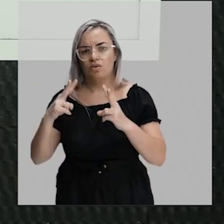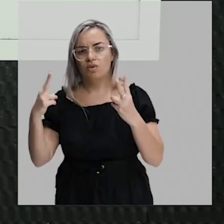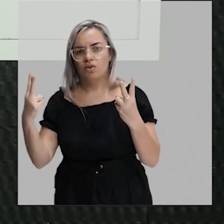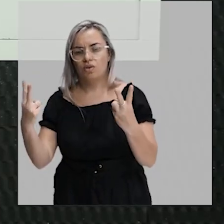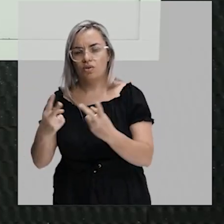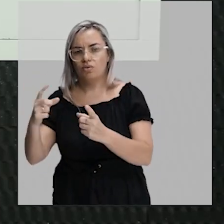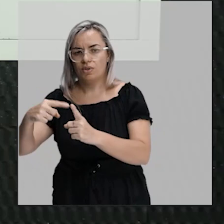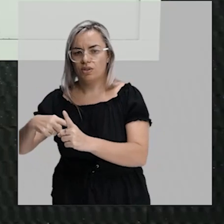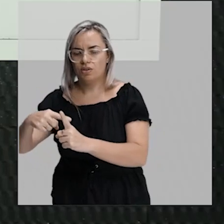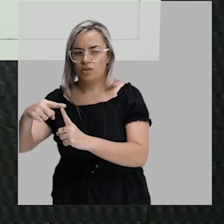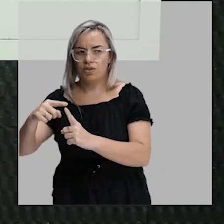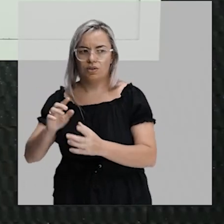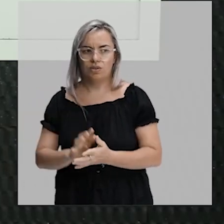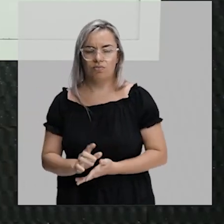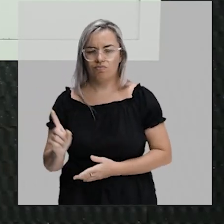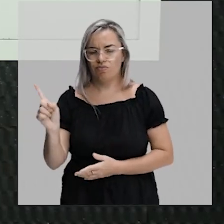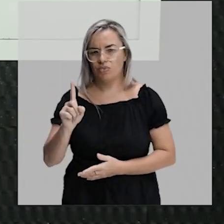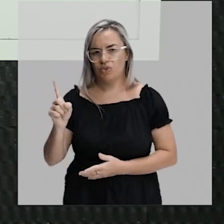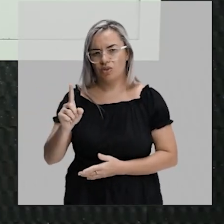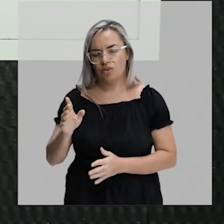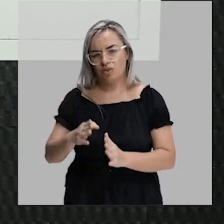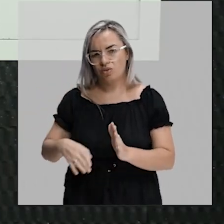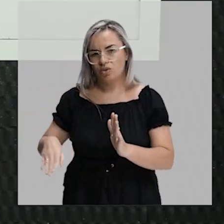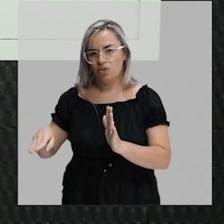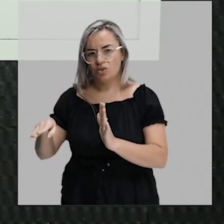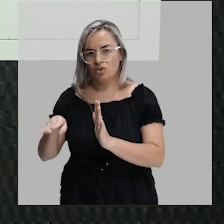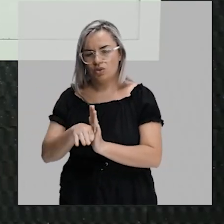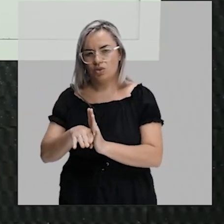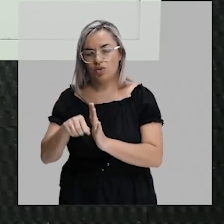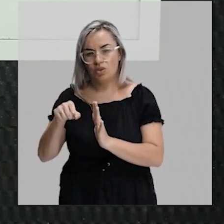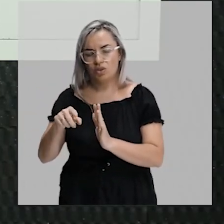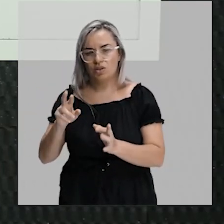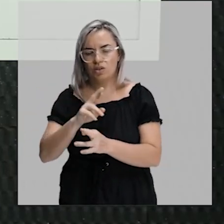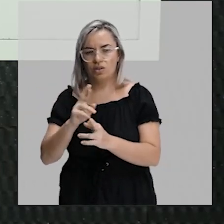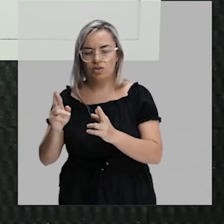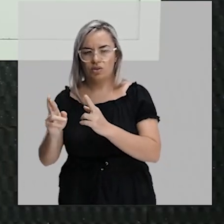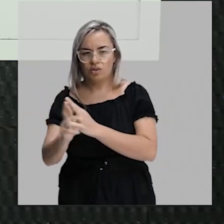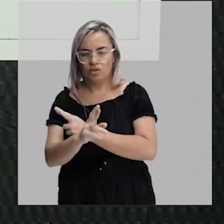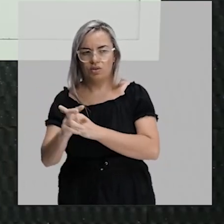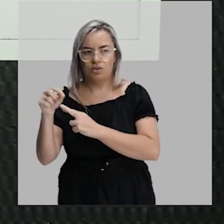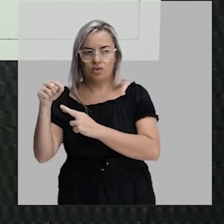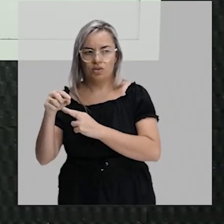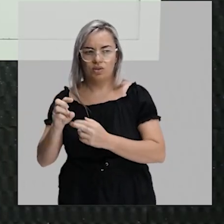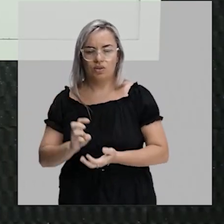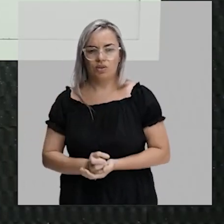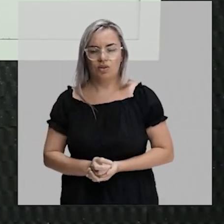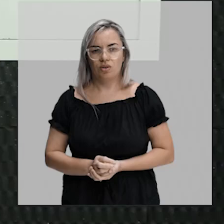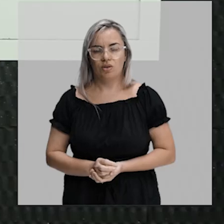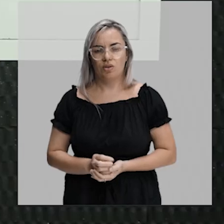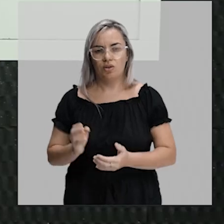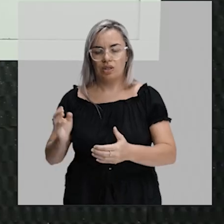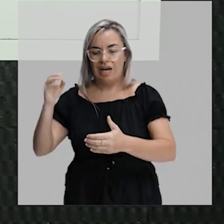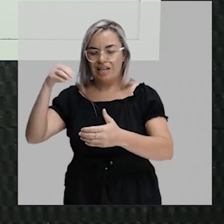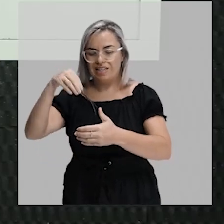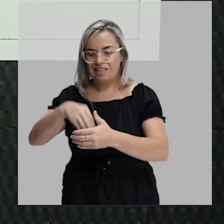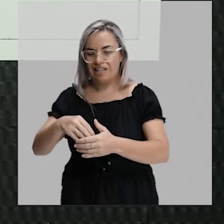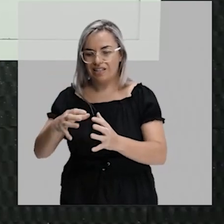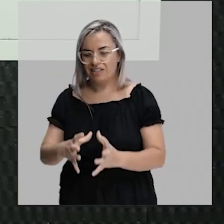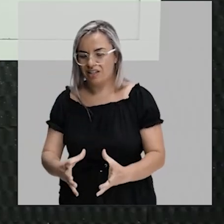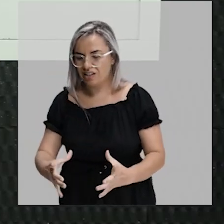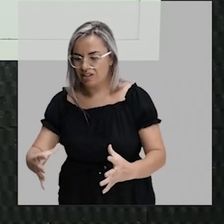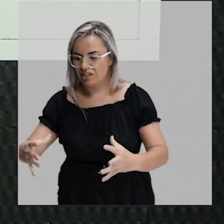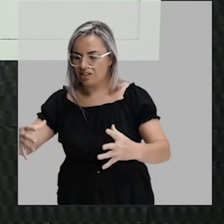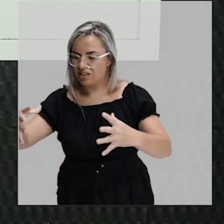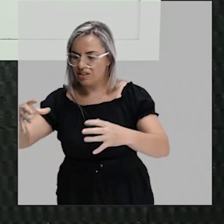Ela não chega a ser tão íntima a trabalhar com essas relações aí internas do gás, né, como as